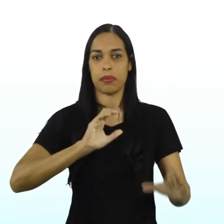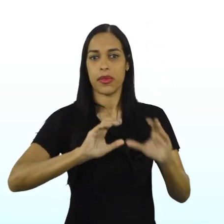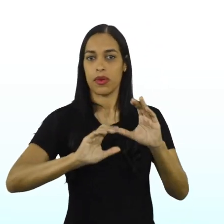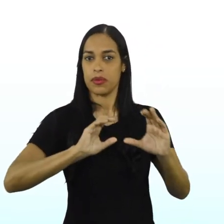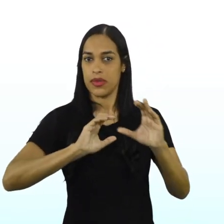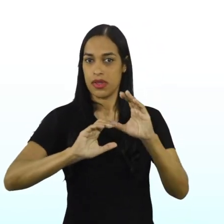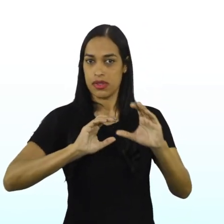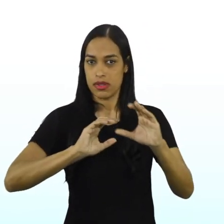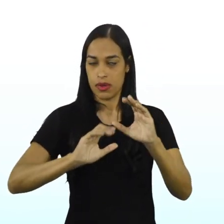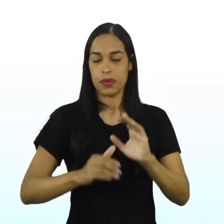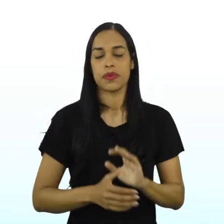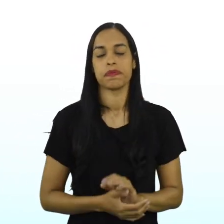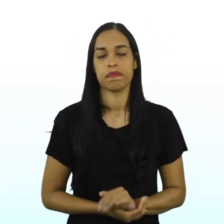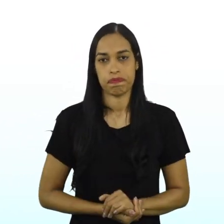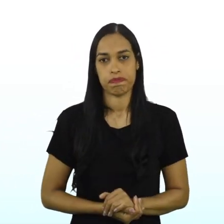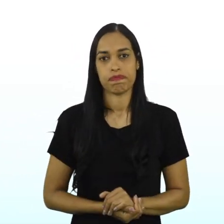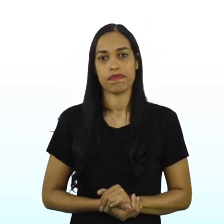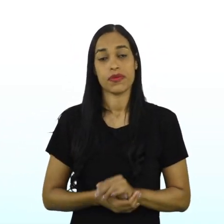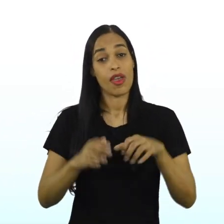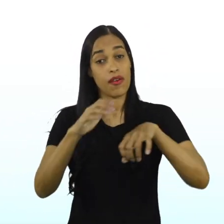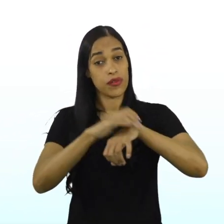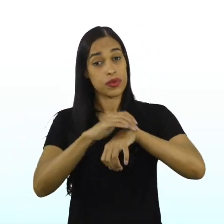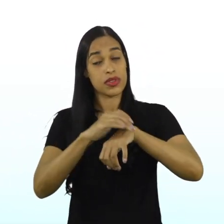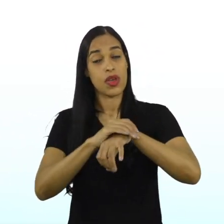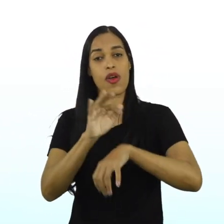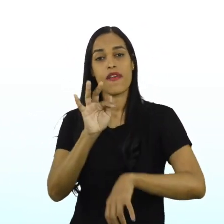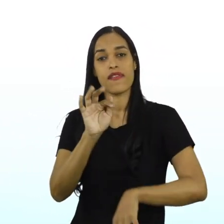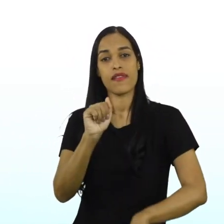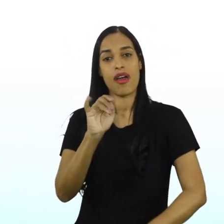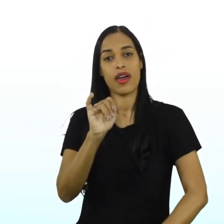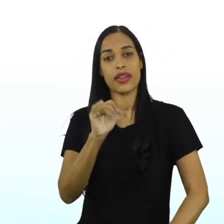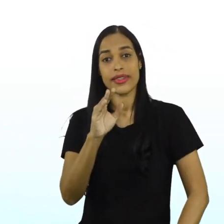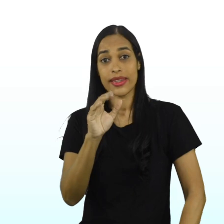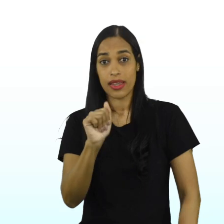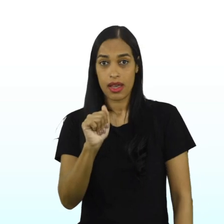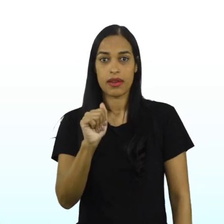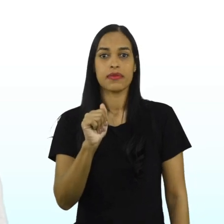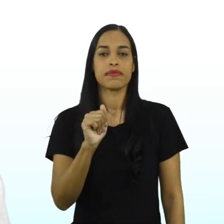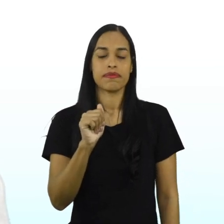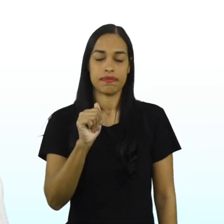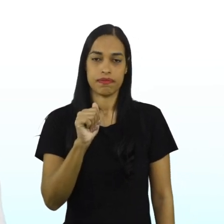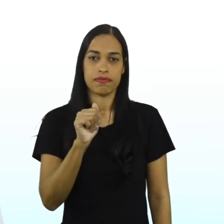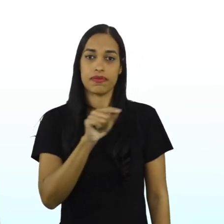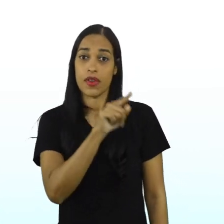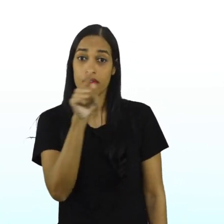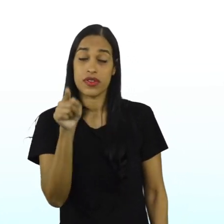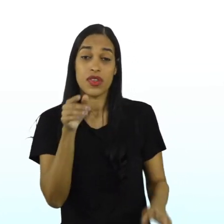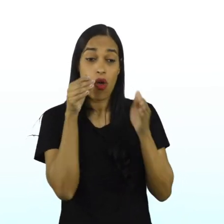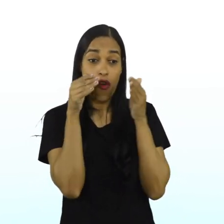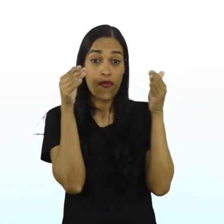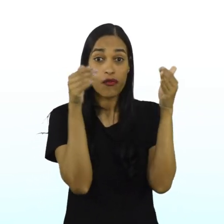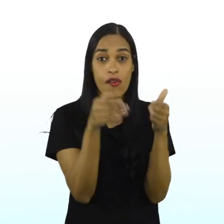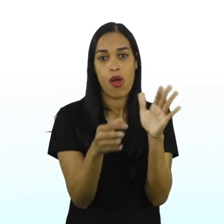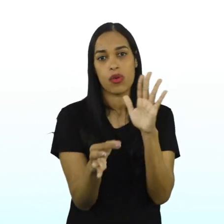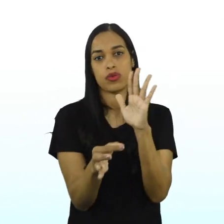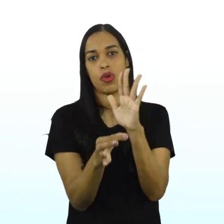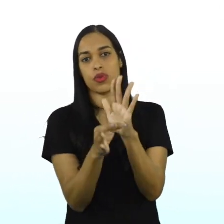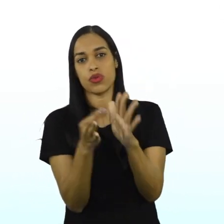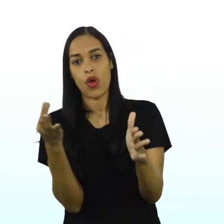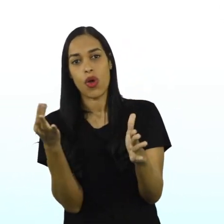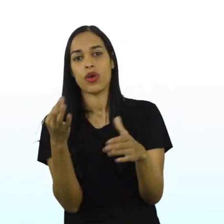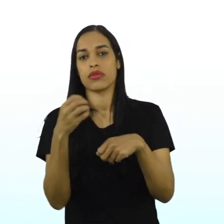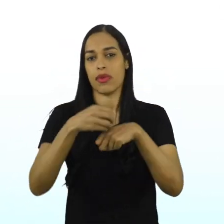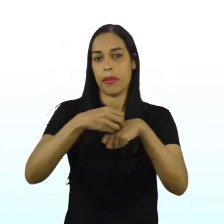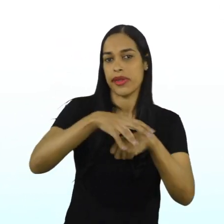comuniquem. Então, a função fática, a função fática, o foco do autor não